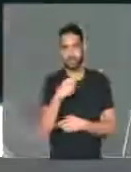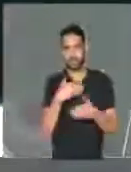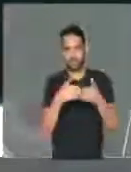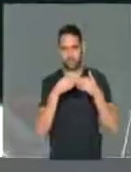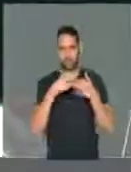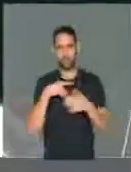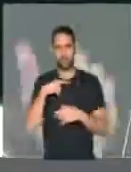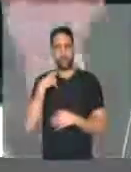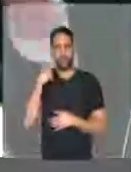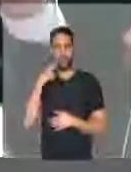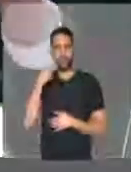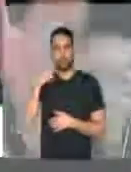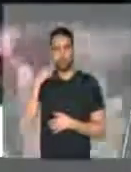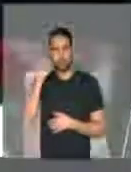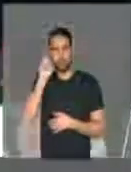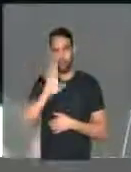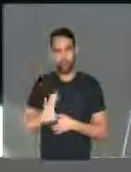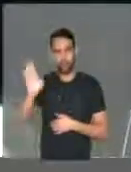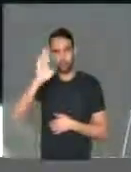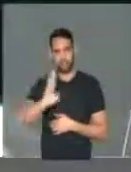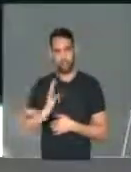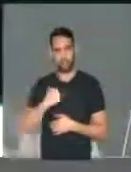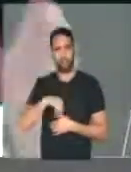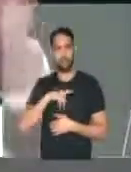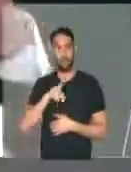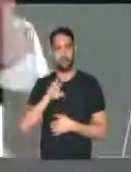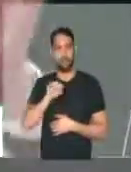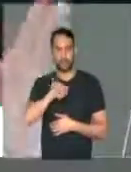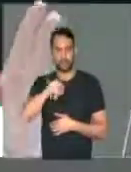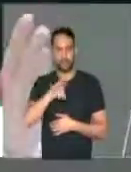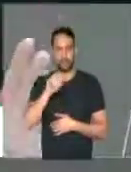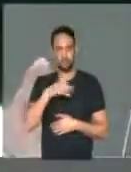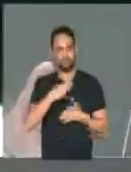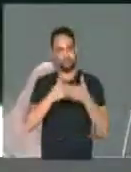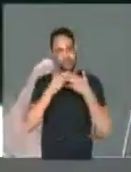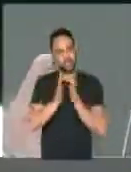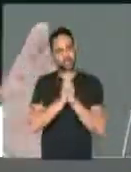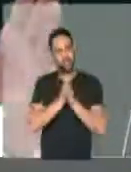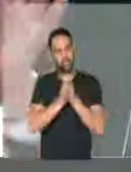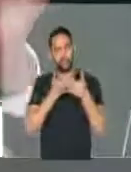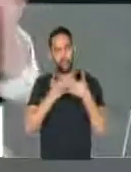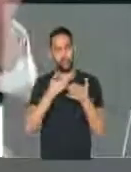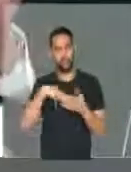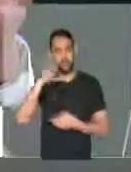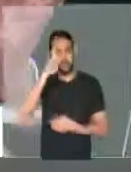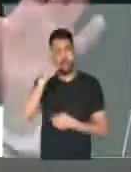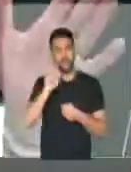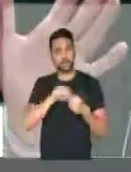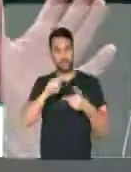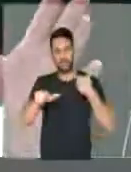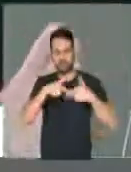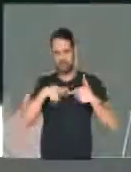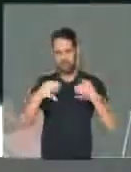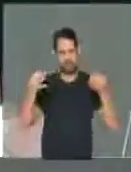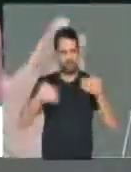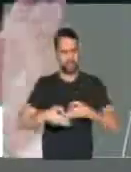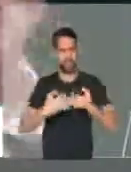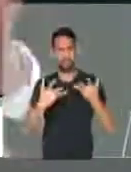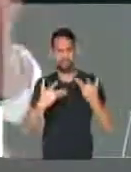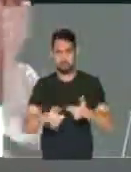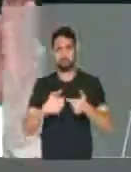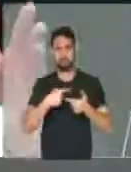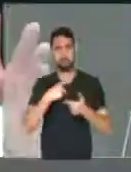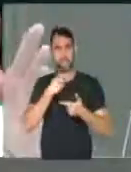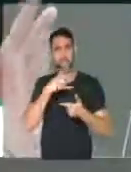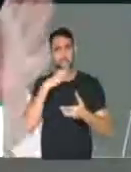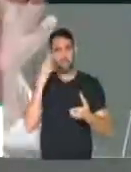procurador Rodrigo Janot, para os nossos ministros do Supremo, por favor, vocês fazem um trabalho tão bem feito.